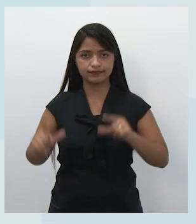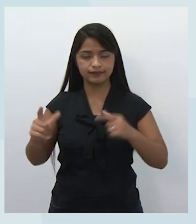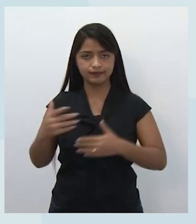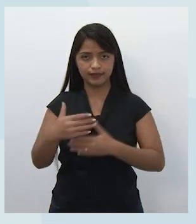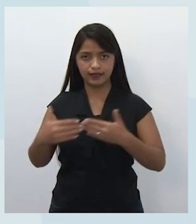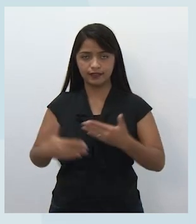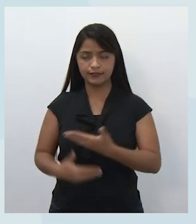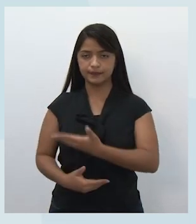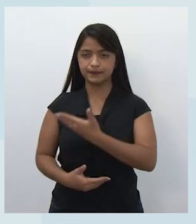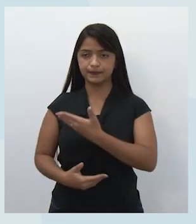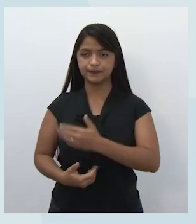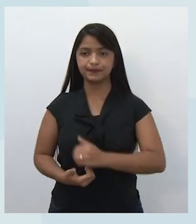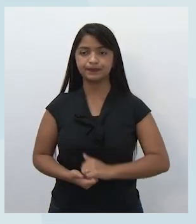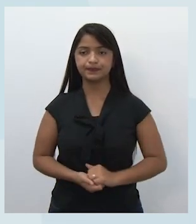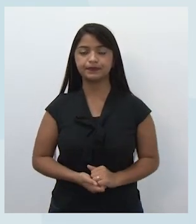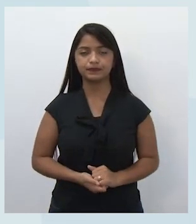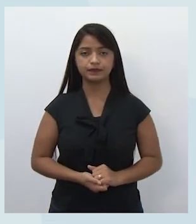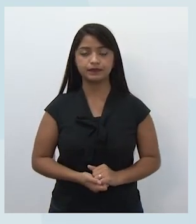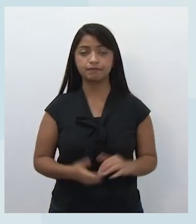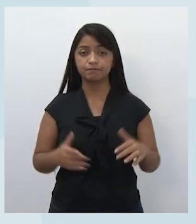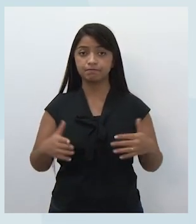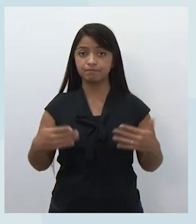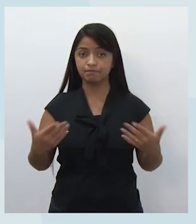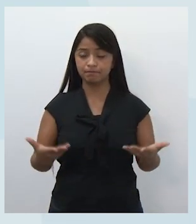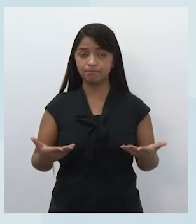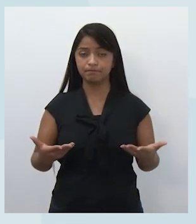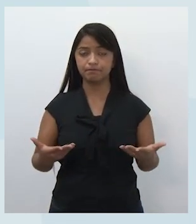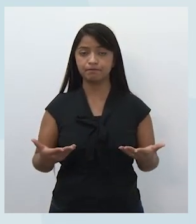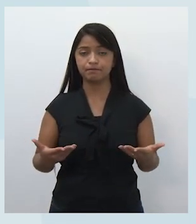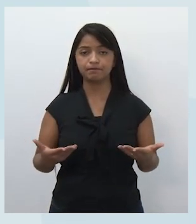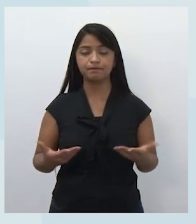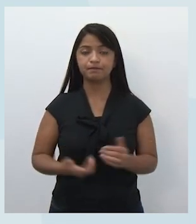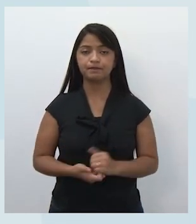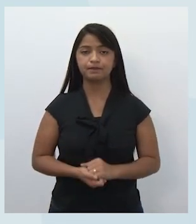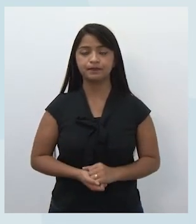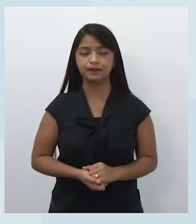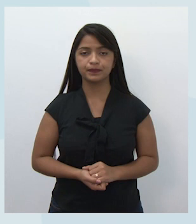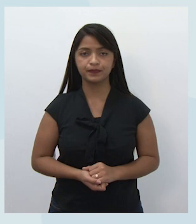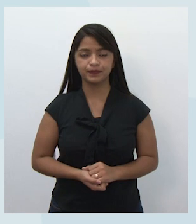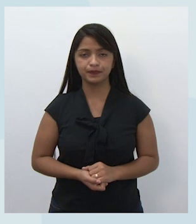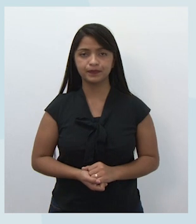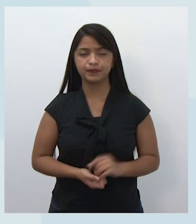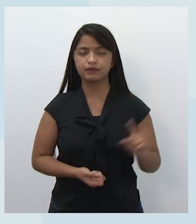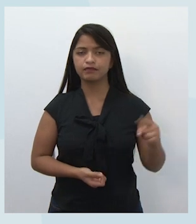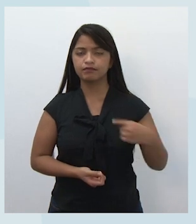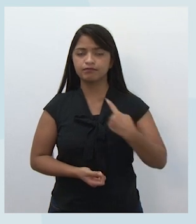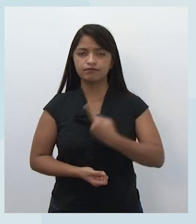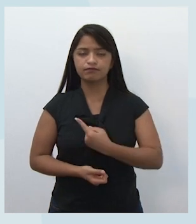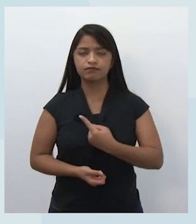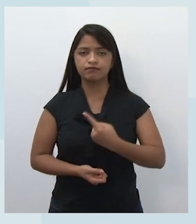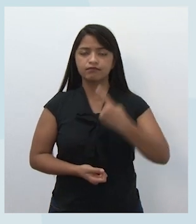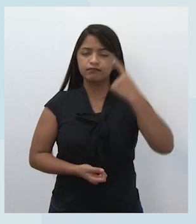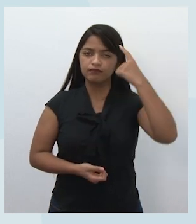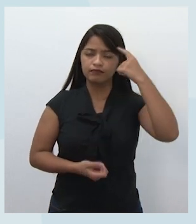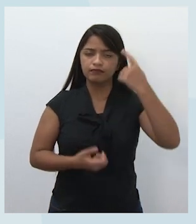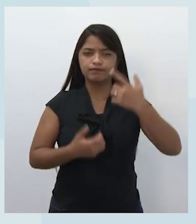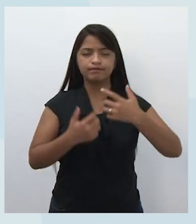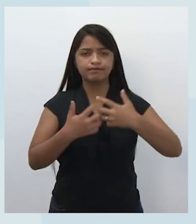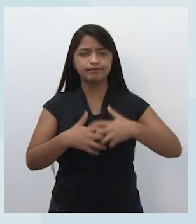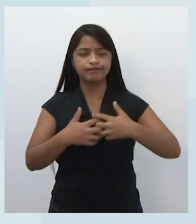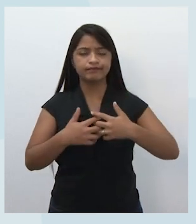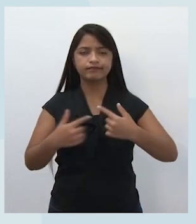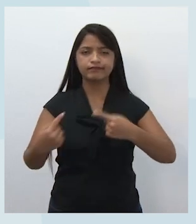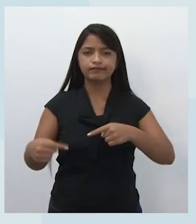gentileza. Então, a gente tem também essa questão de pensar nessa discussão toda a partir